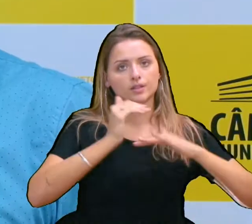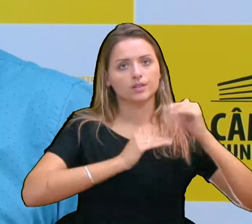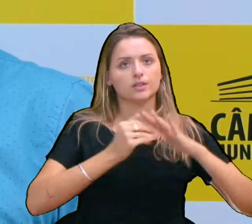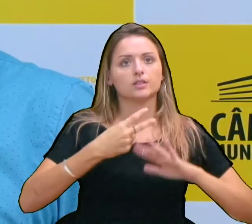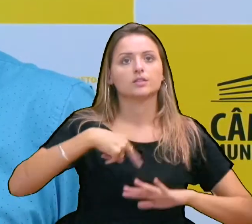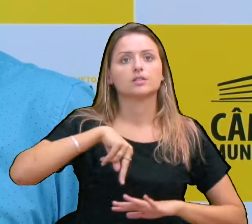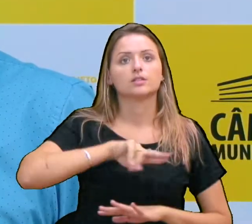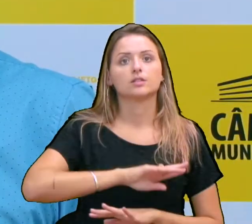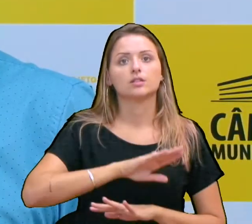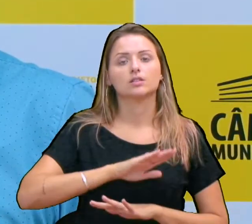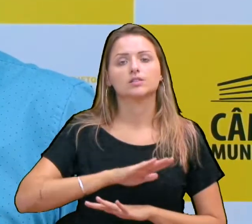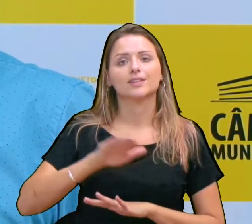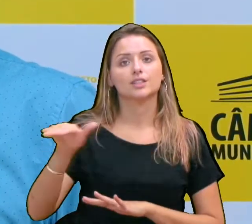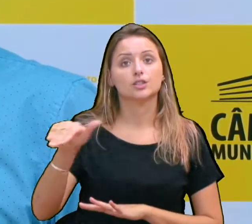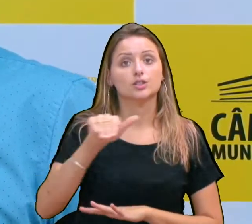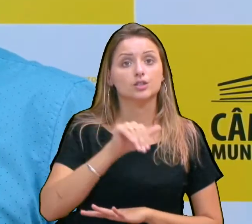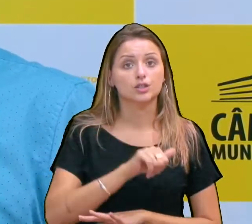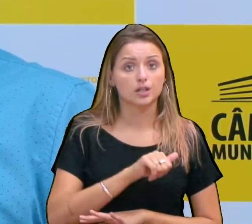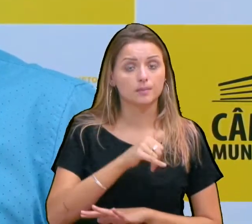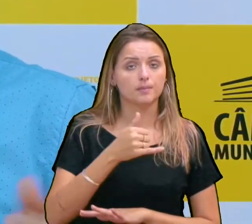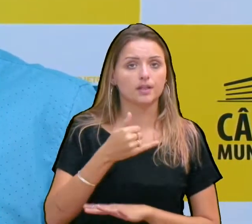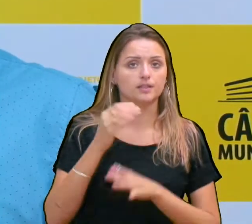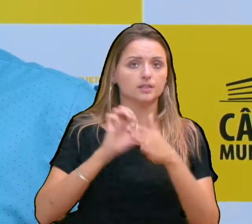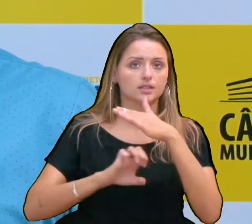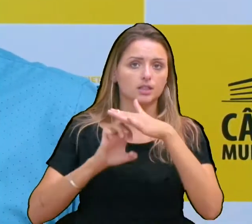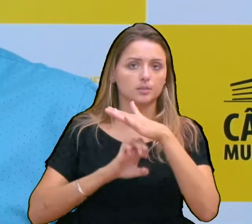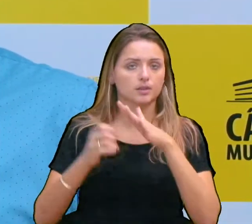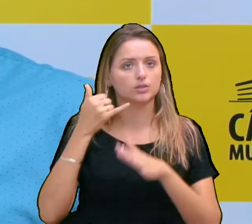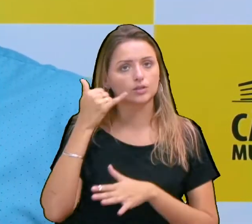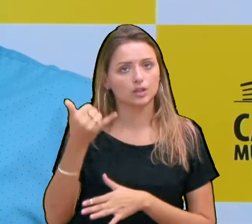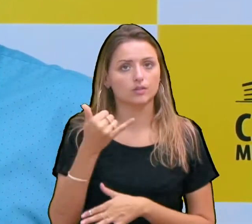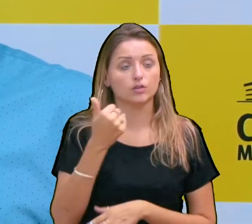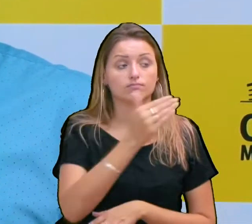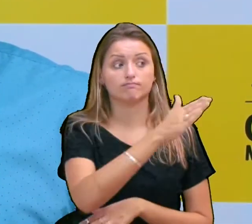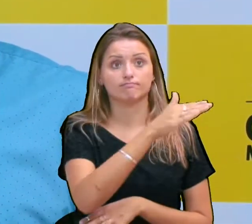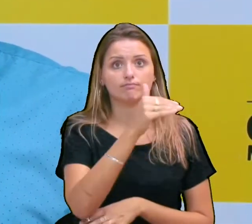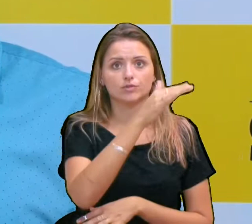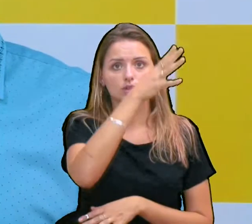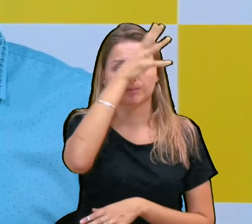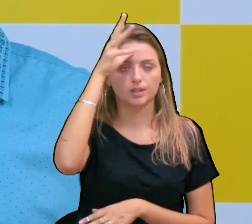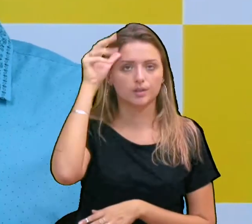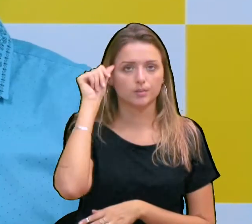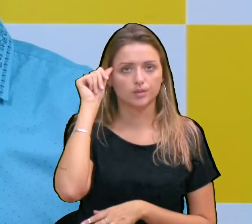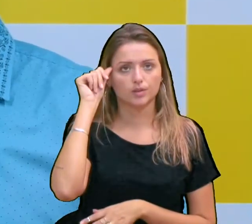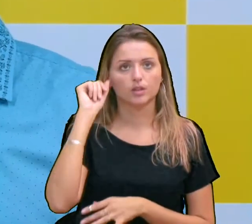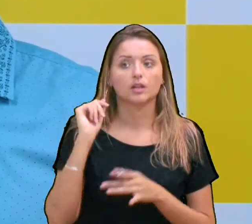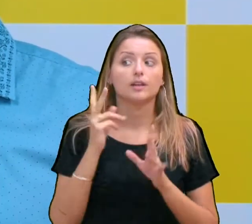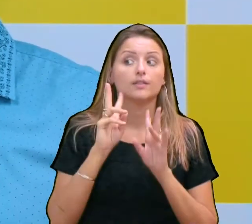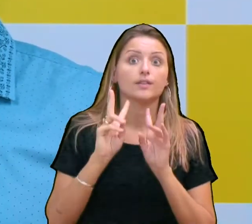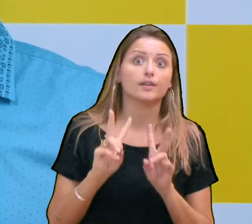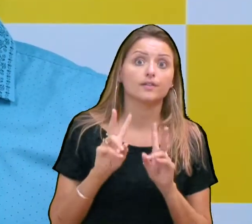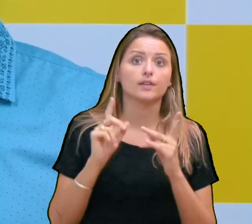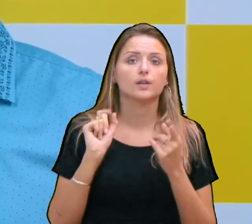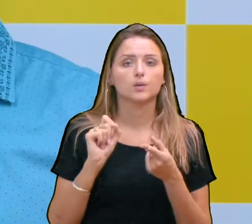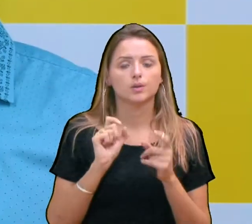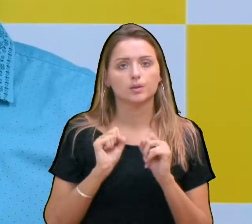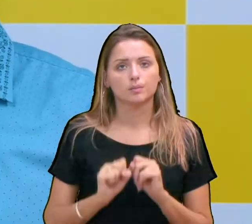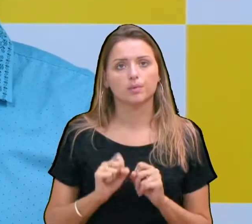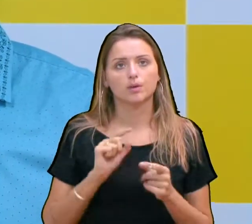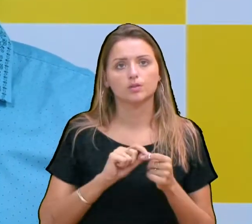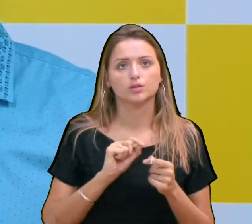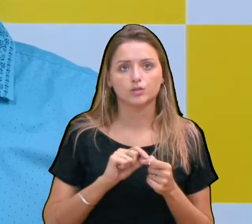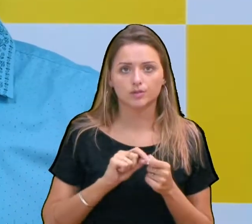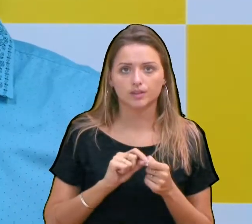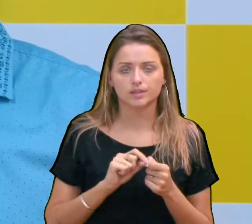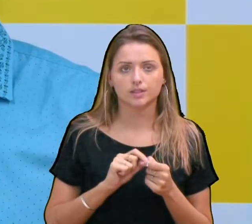vai chamar essas operadoras e chamar o município e vai ver também o que pode contribuir a nível